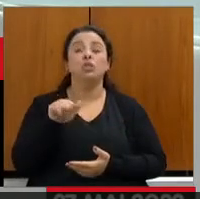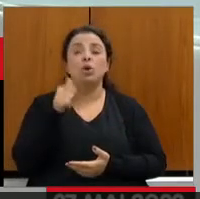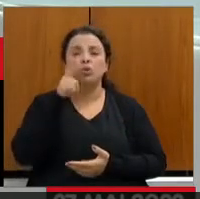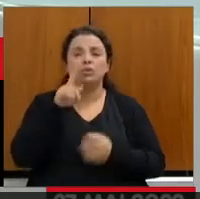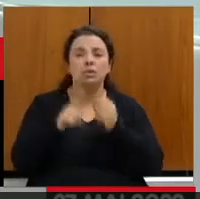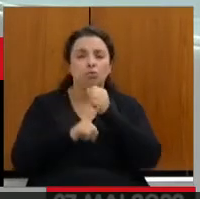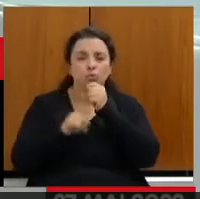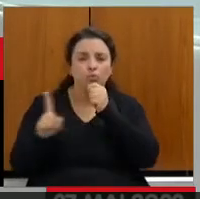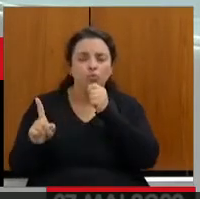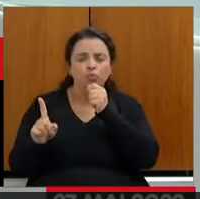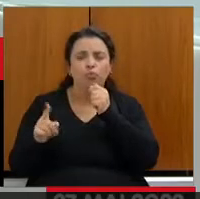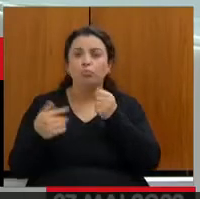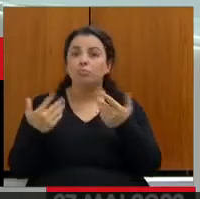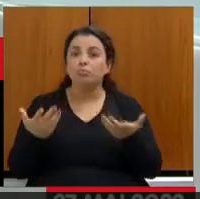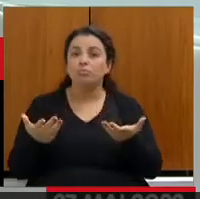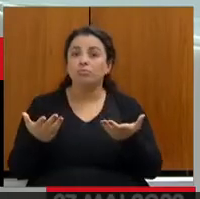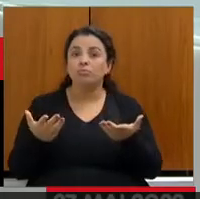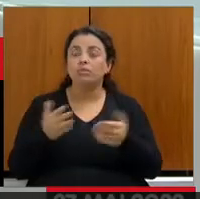Claudinha